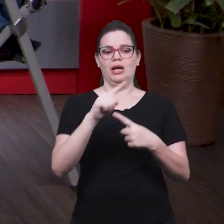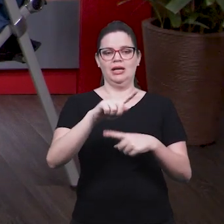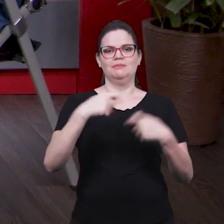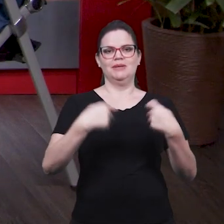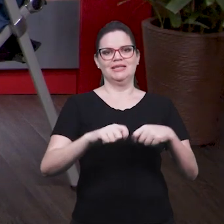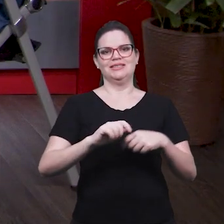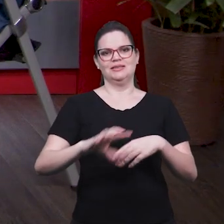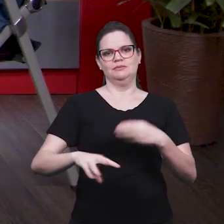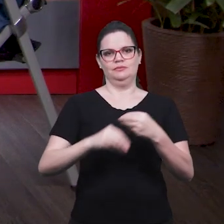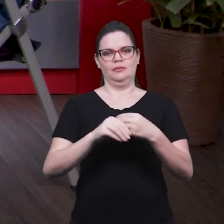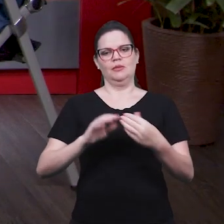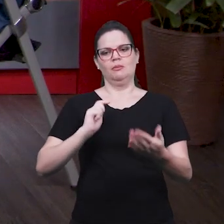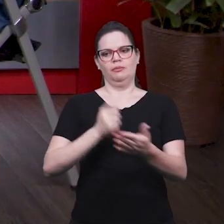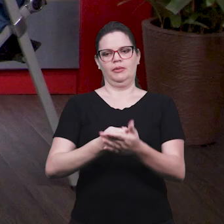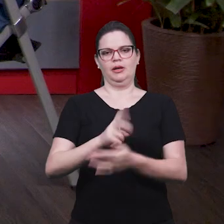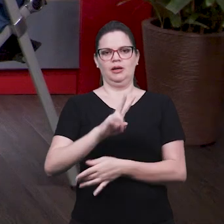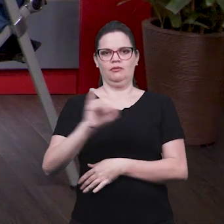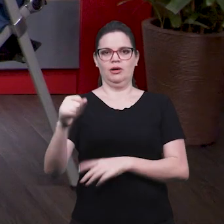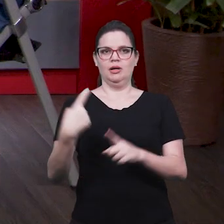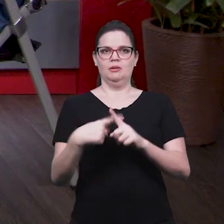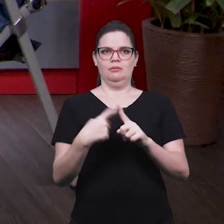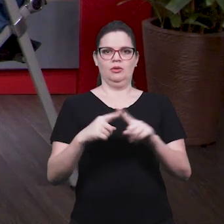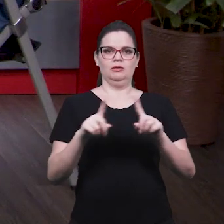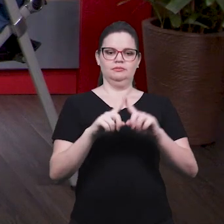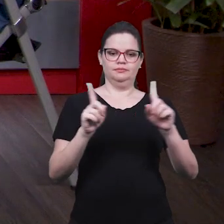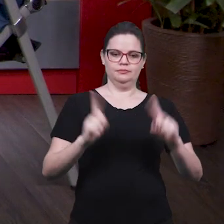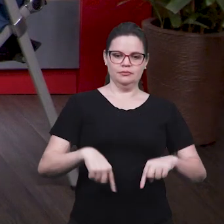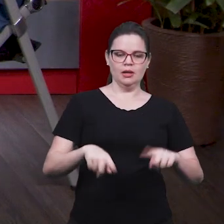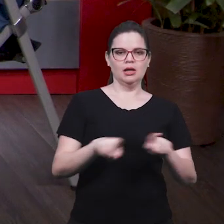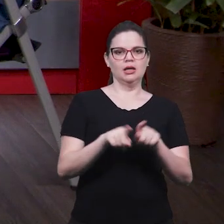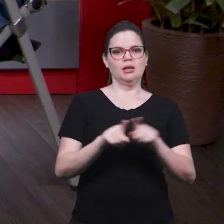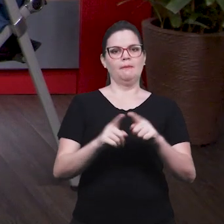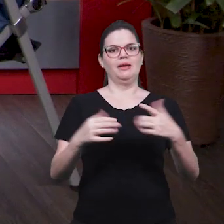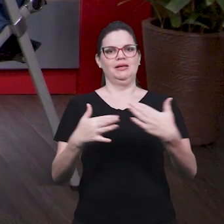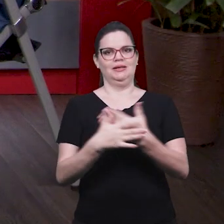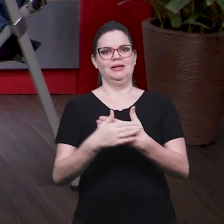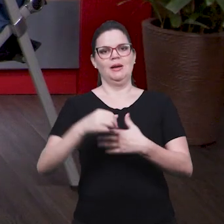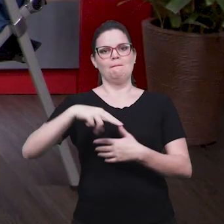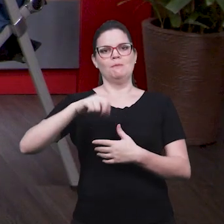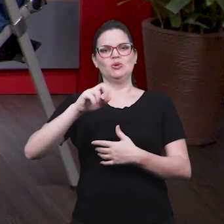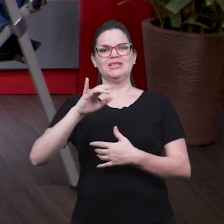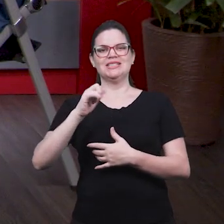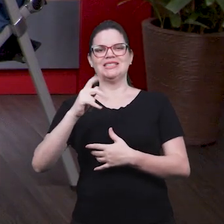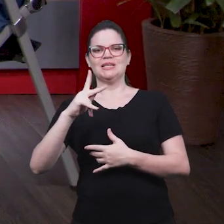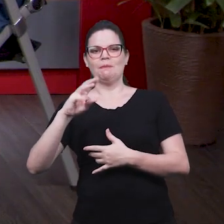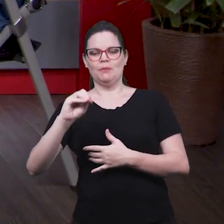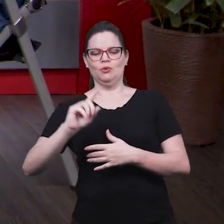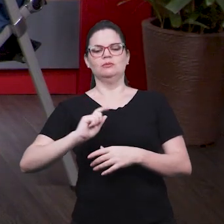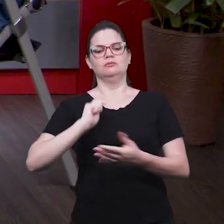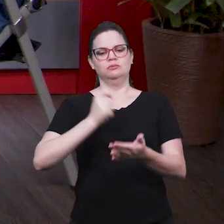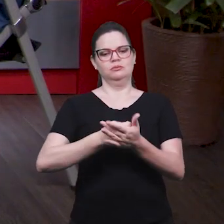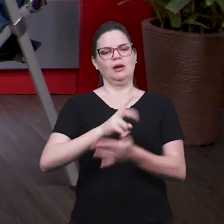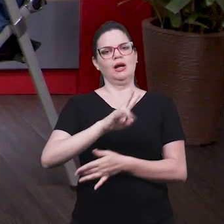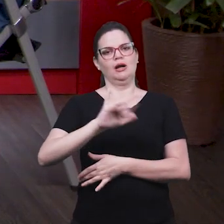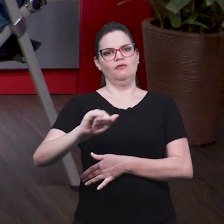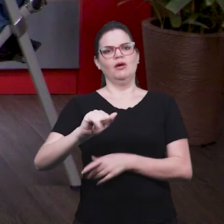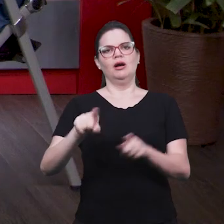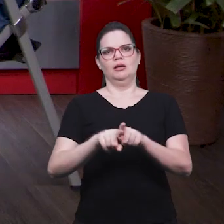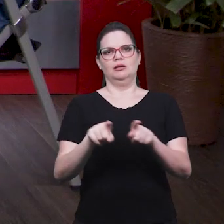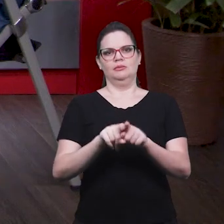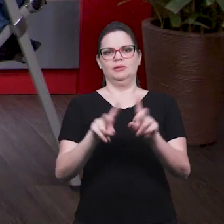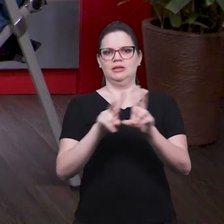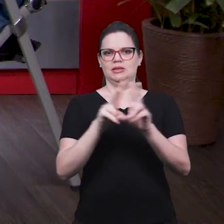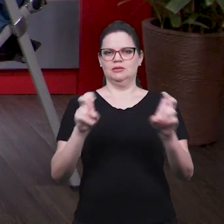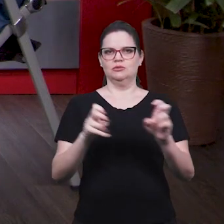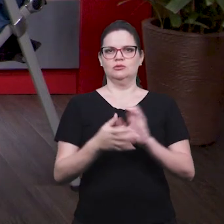solidário. Tanto o servidor quanto o município também contribuem para o regime da Previdência, né? Para o regime